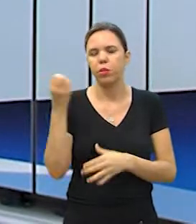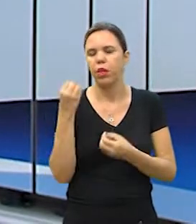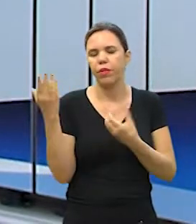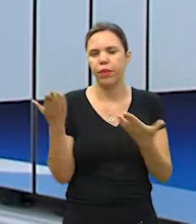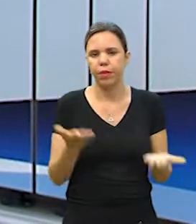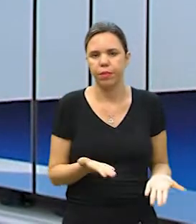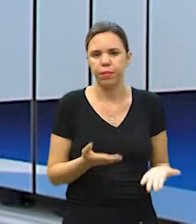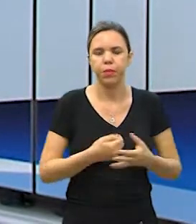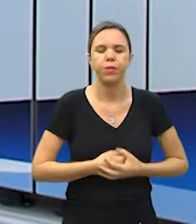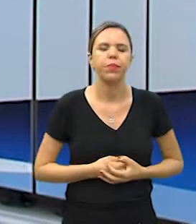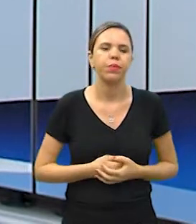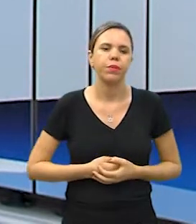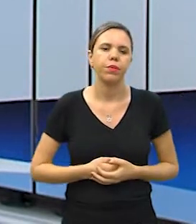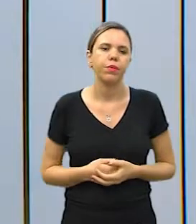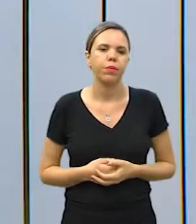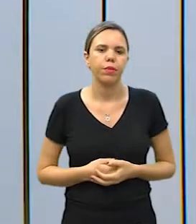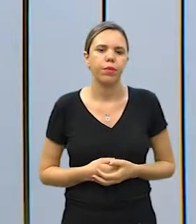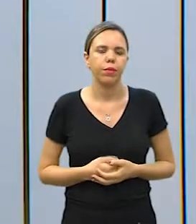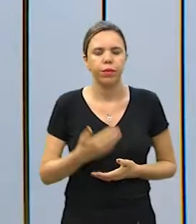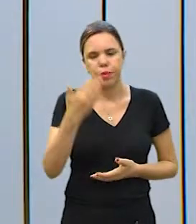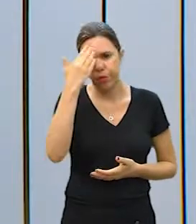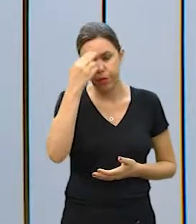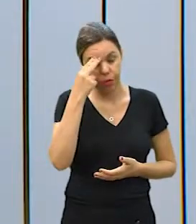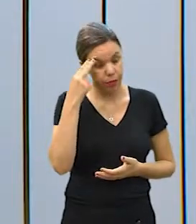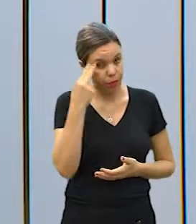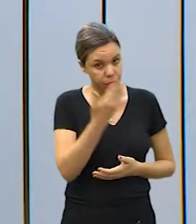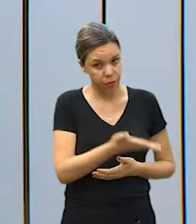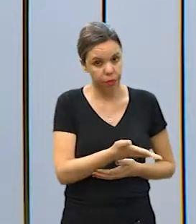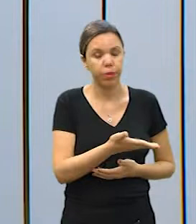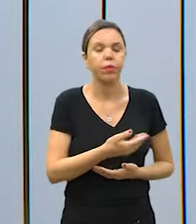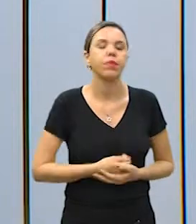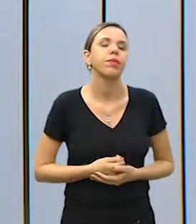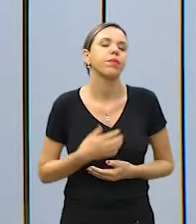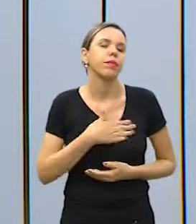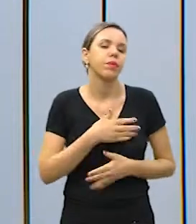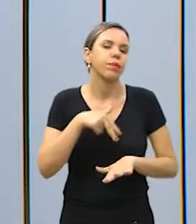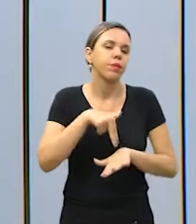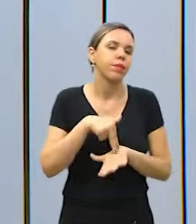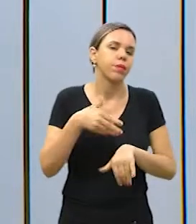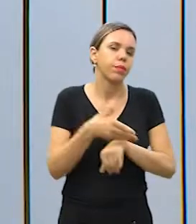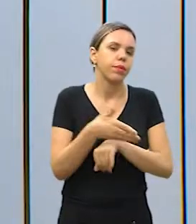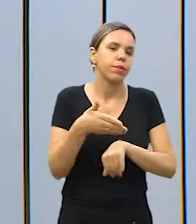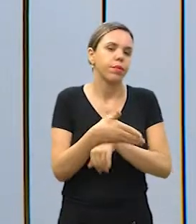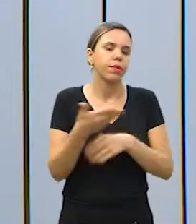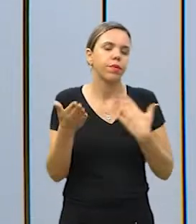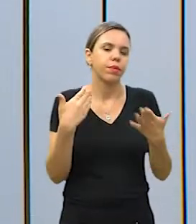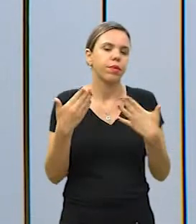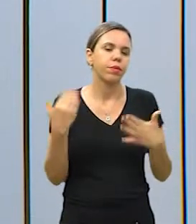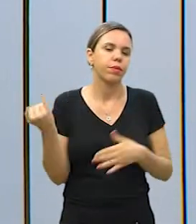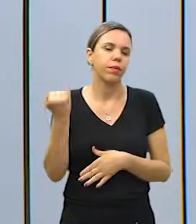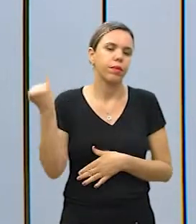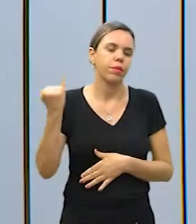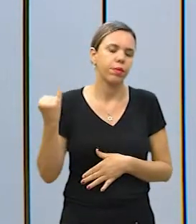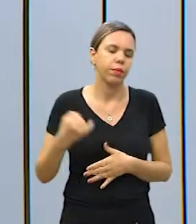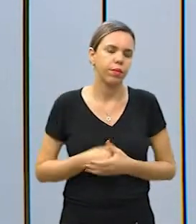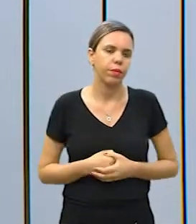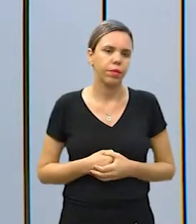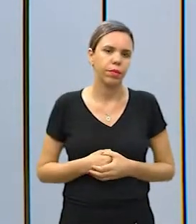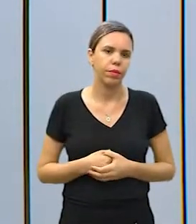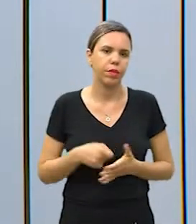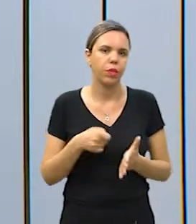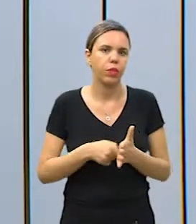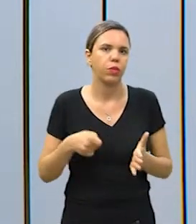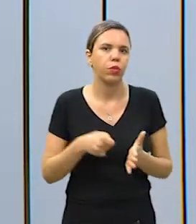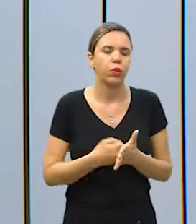esperado? Seja bem-vinda ao Questão de Ordem. Obrigada, Gabriel. Prazer estar aqui, participar desse debate extremamente importante,